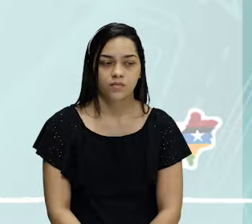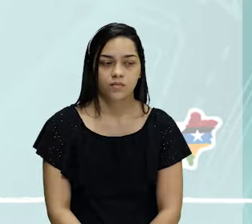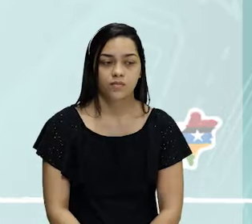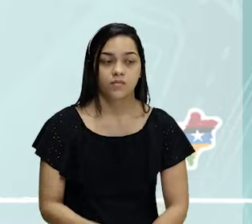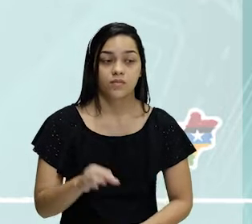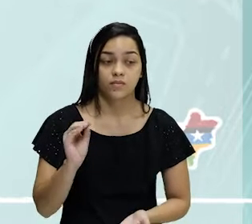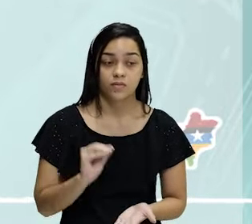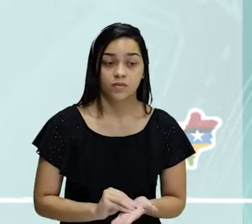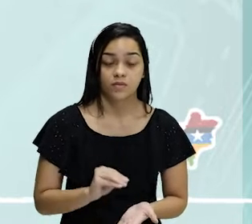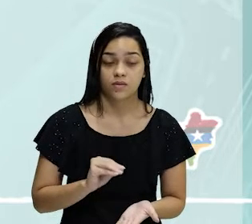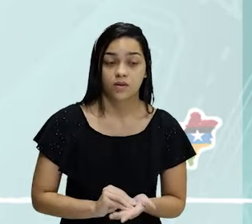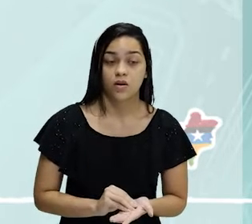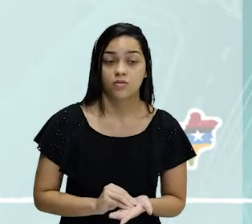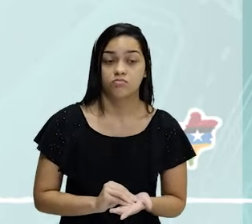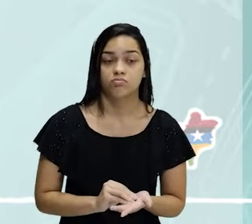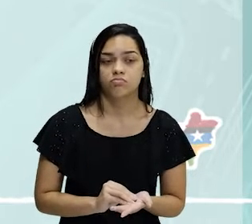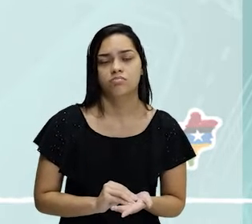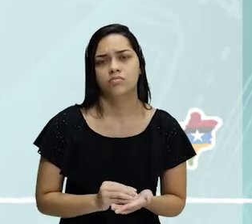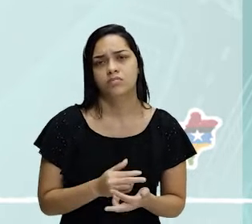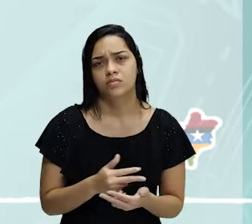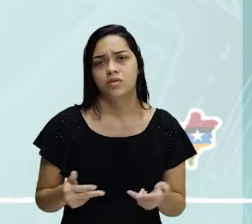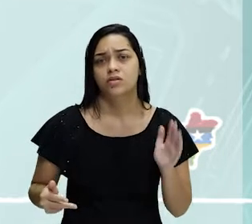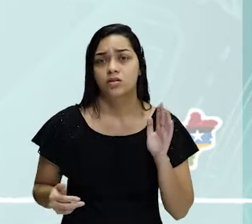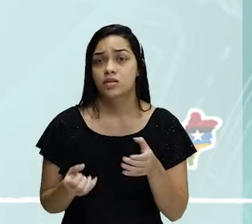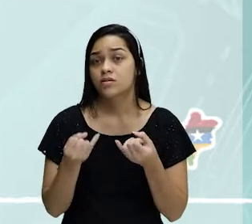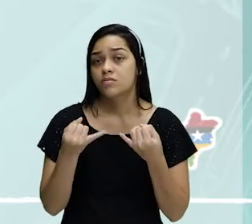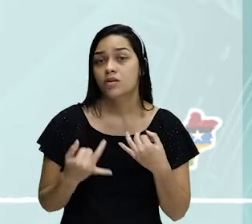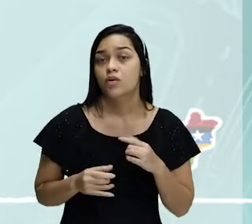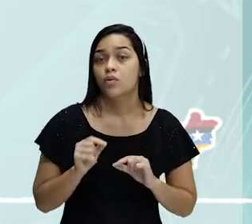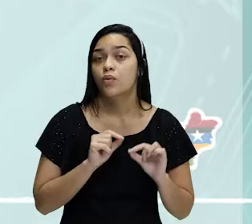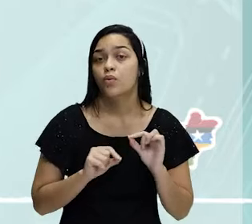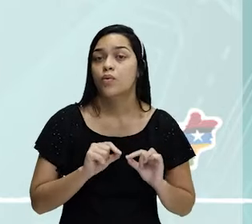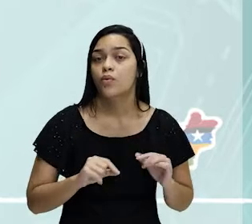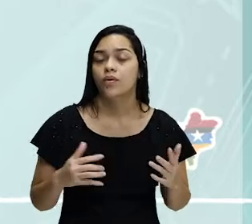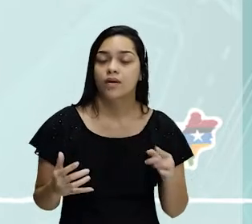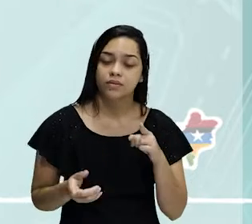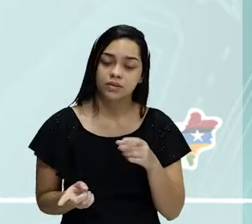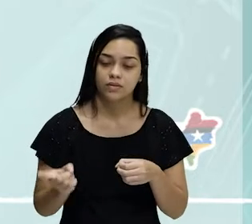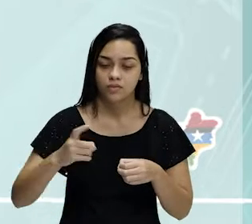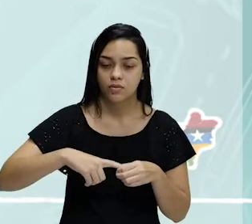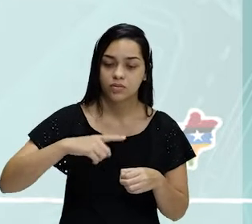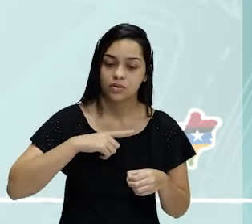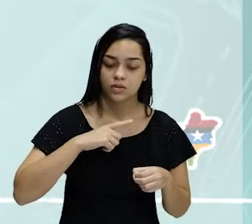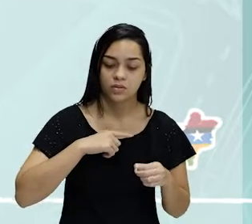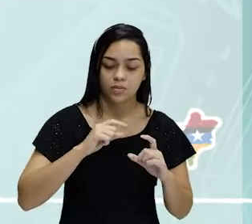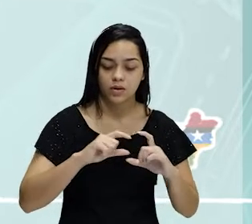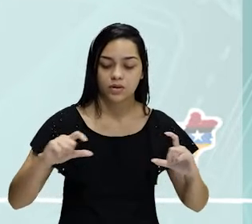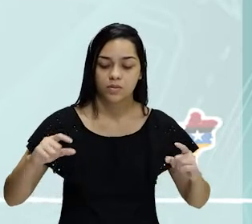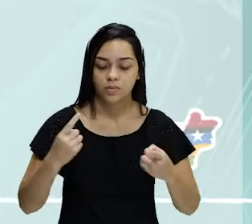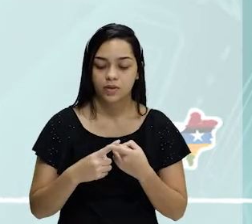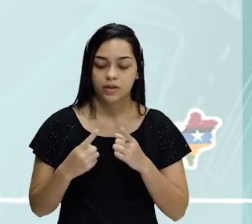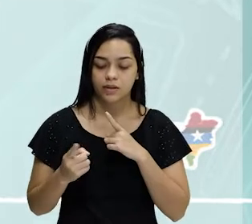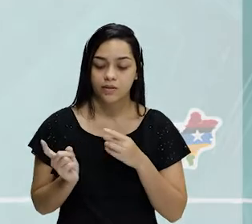Falta algo que eu já disse para vocês. Então, que você volte é uma oração, porque tem o